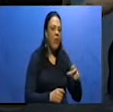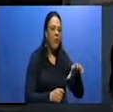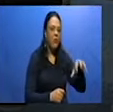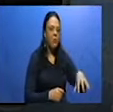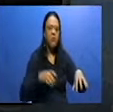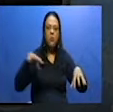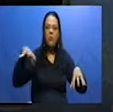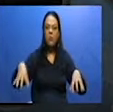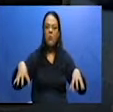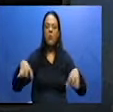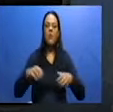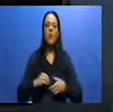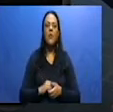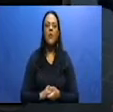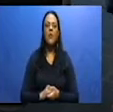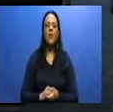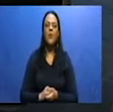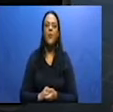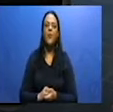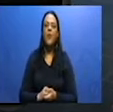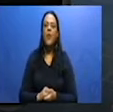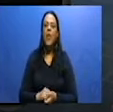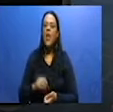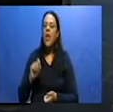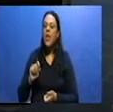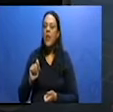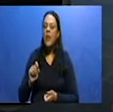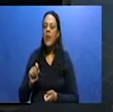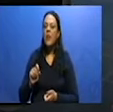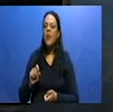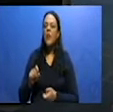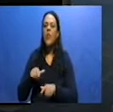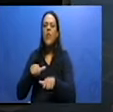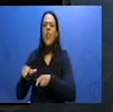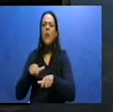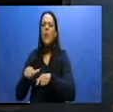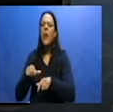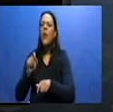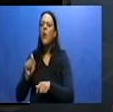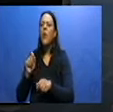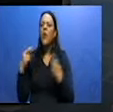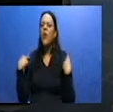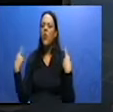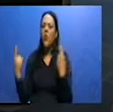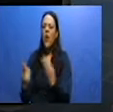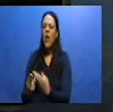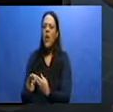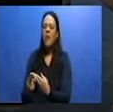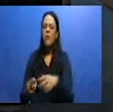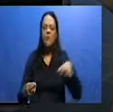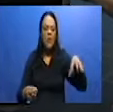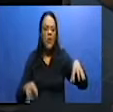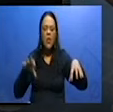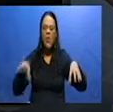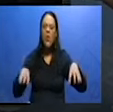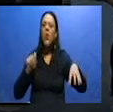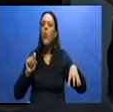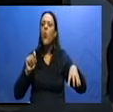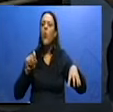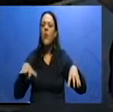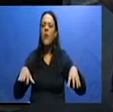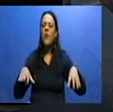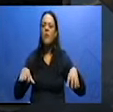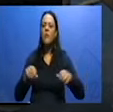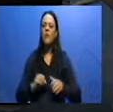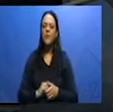Reino de Gana. O que o Reino de Congo fazia bem? Uma atividade que se destacava. E o Reino